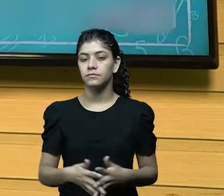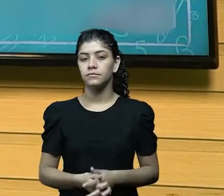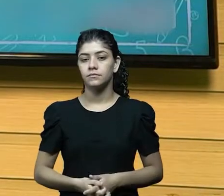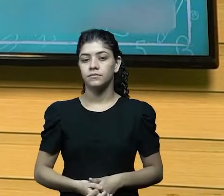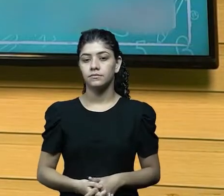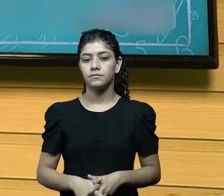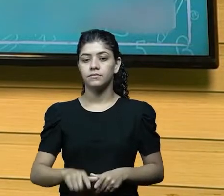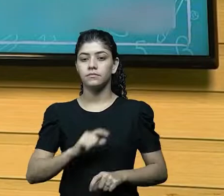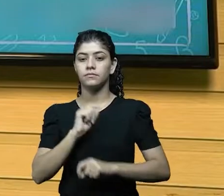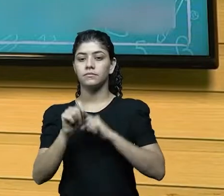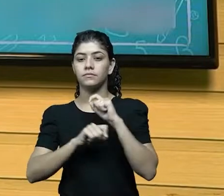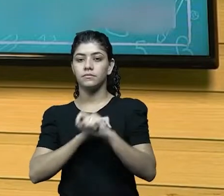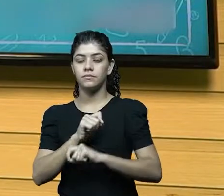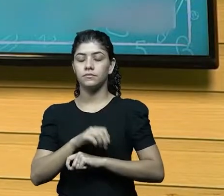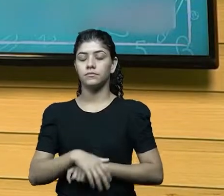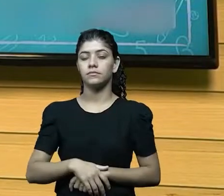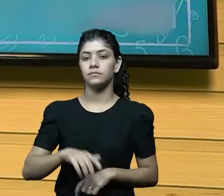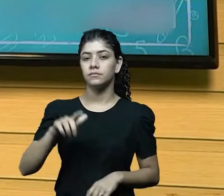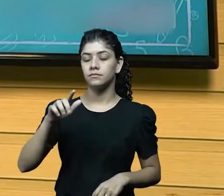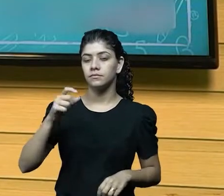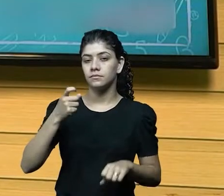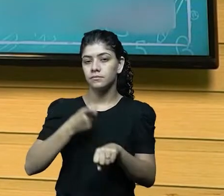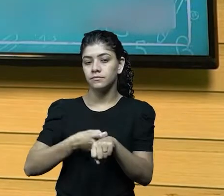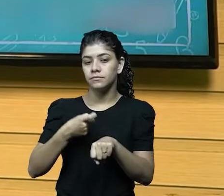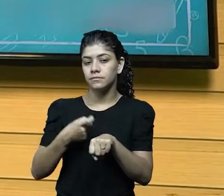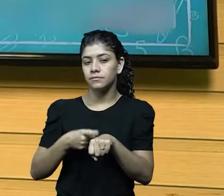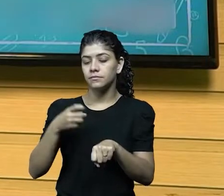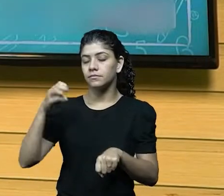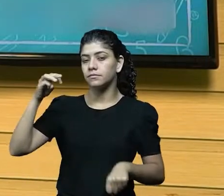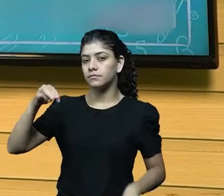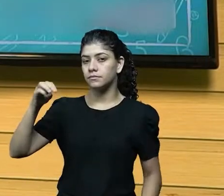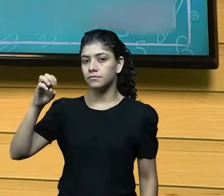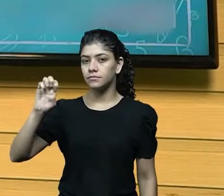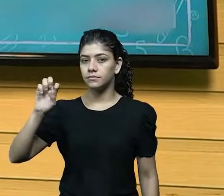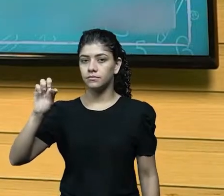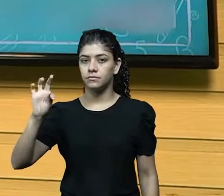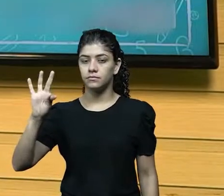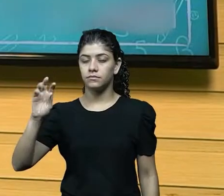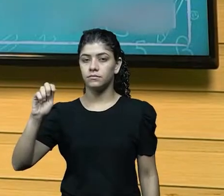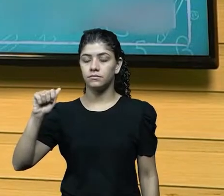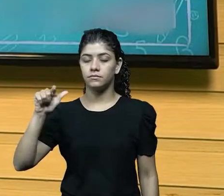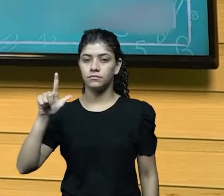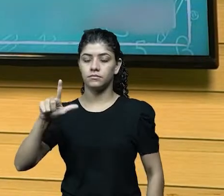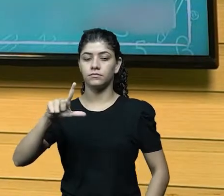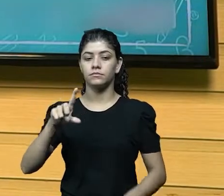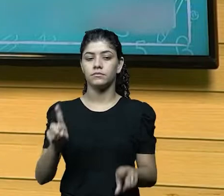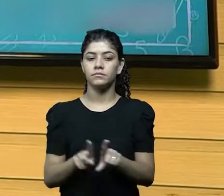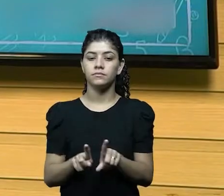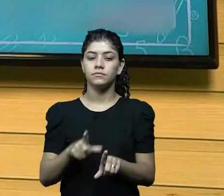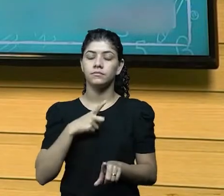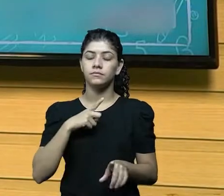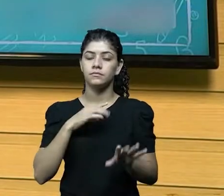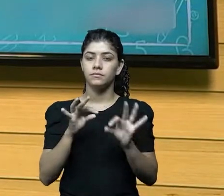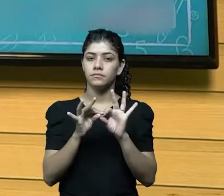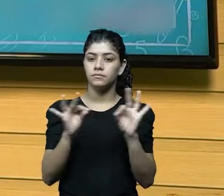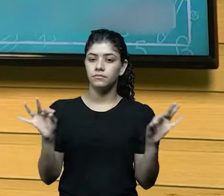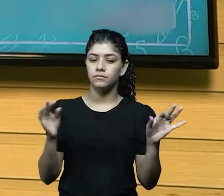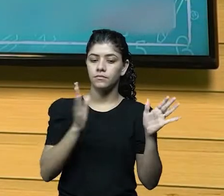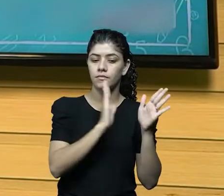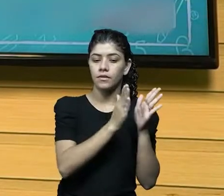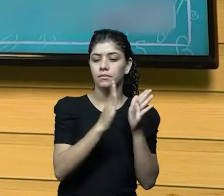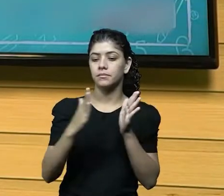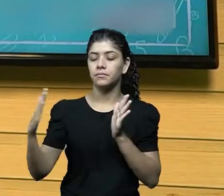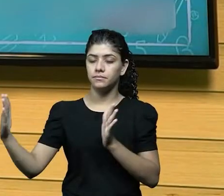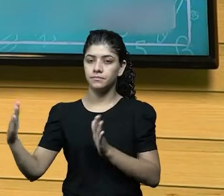é uma régua metálica, que na parte frontal dela nós temos as medidas em